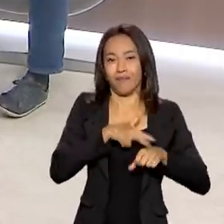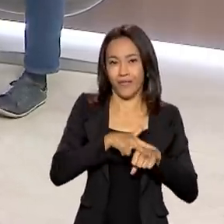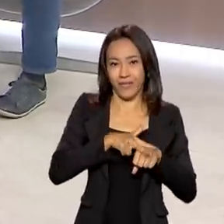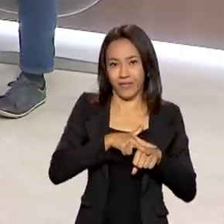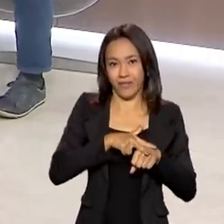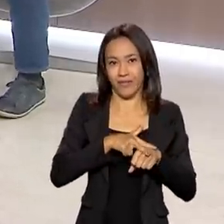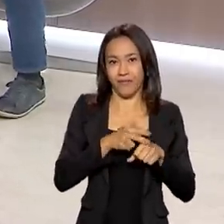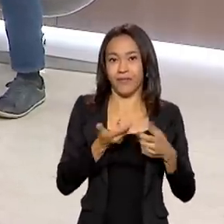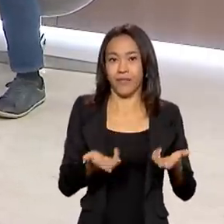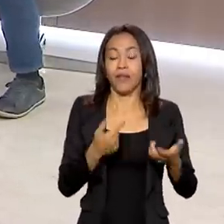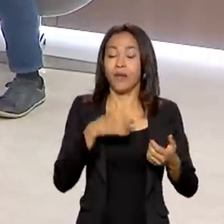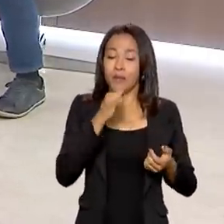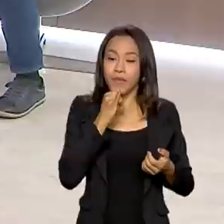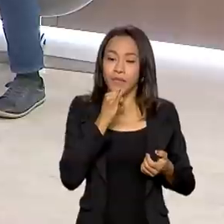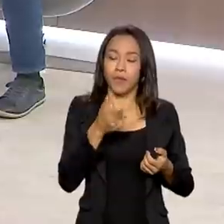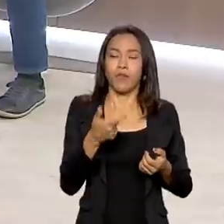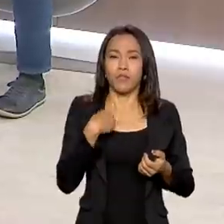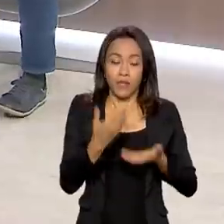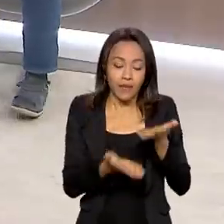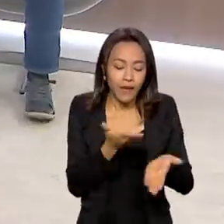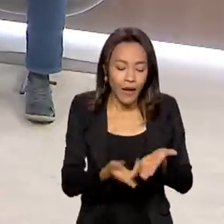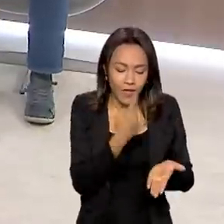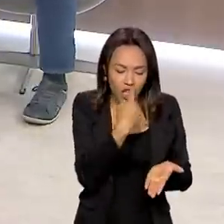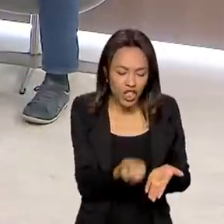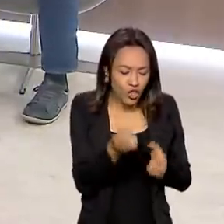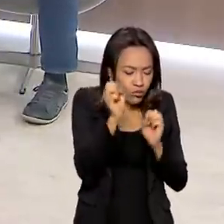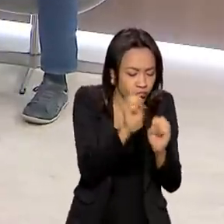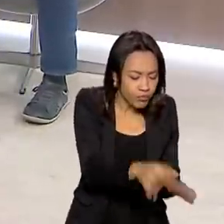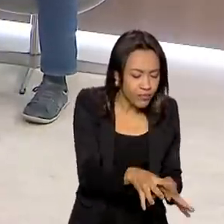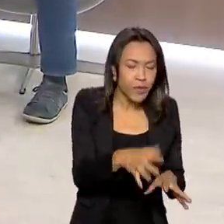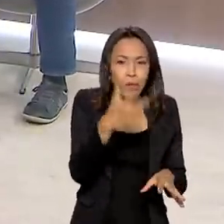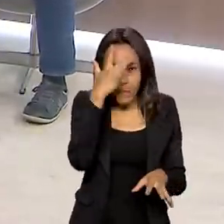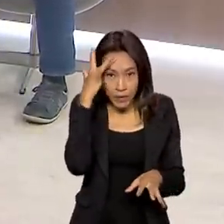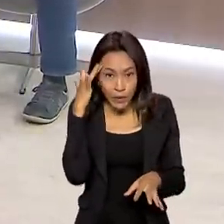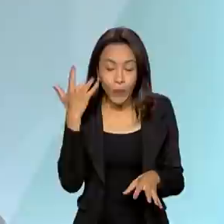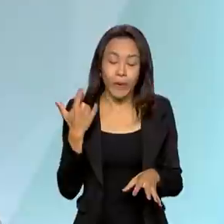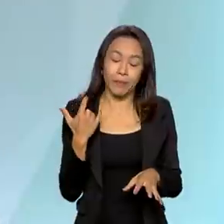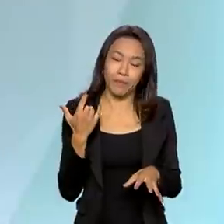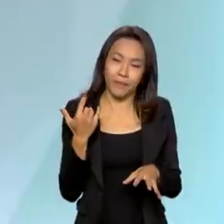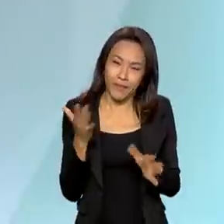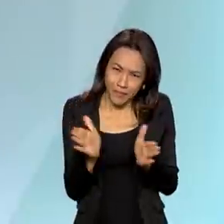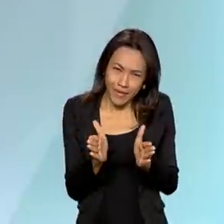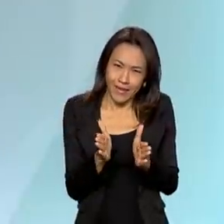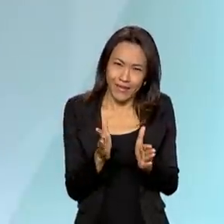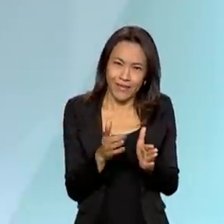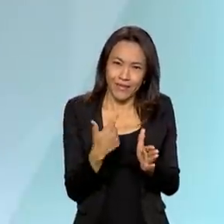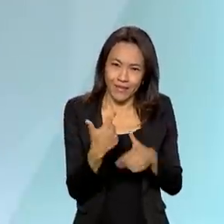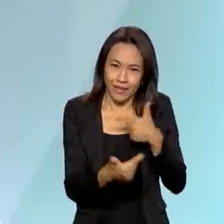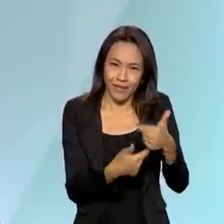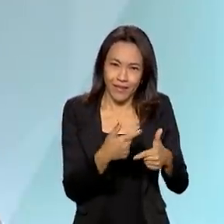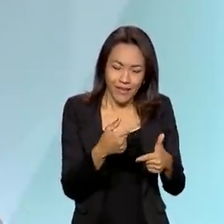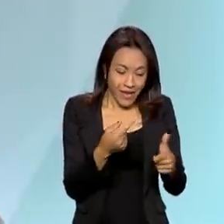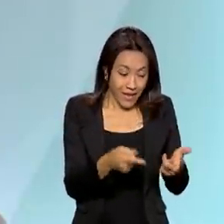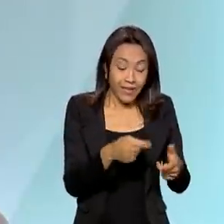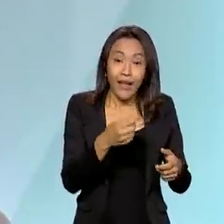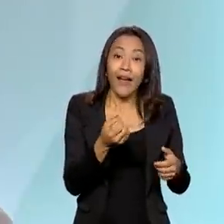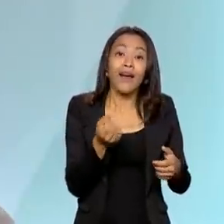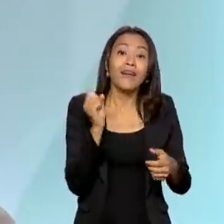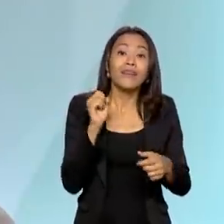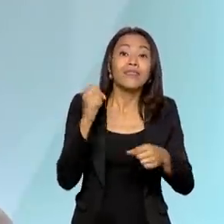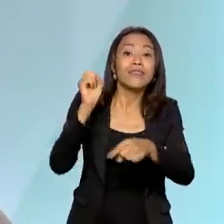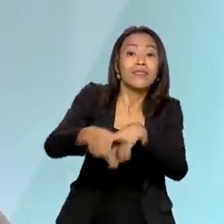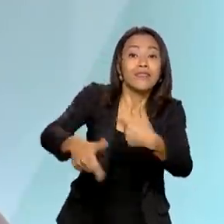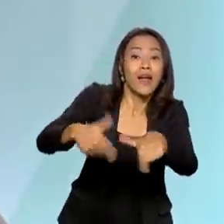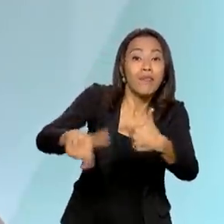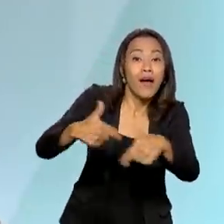Quando você está tratando resíduo, imagina um pequeno produtor que agora gera o emprego verde. Ele está gerando o emprego verde no